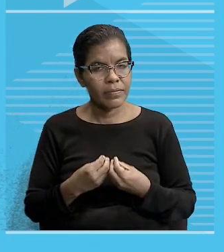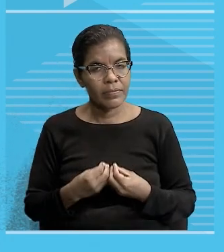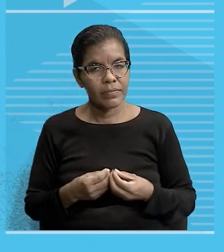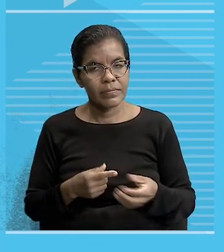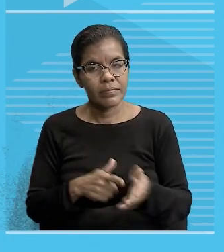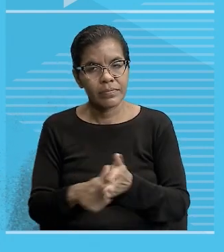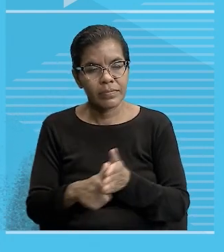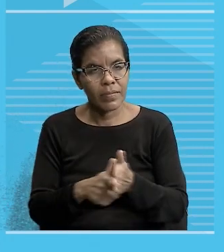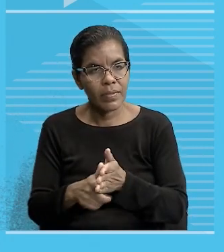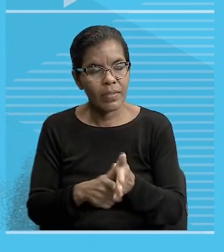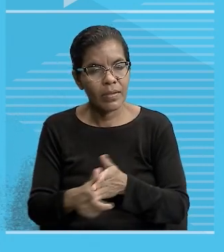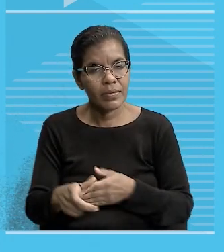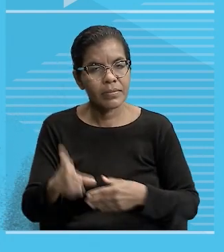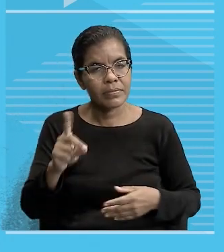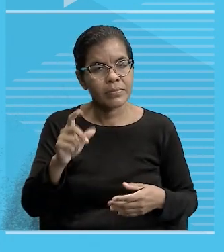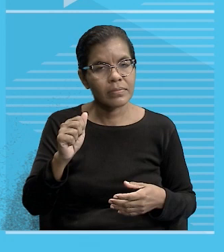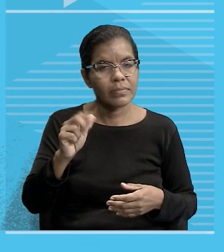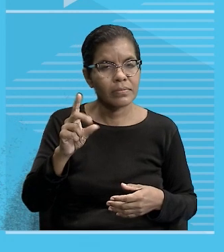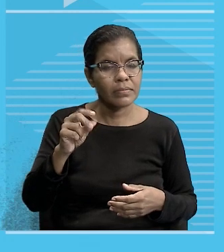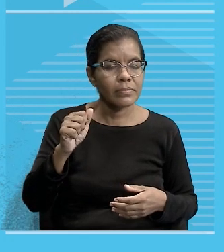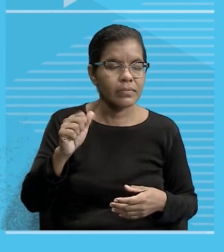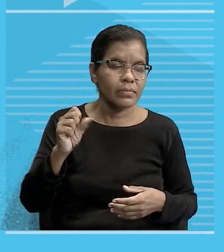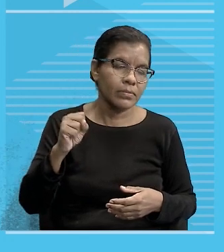análise de dados